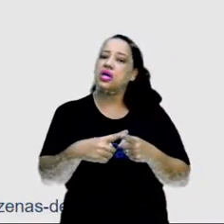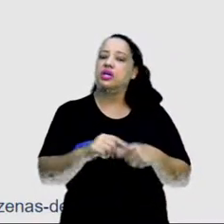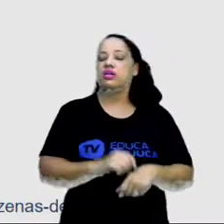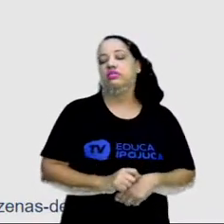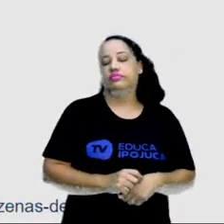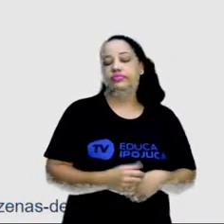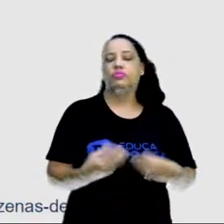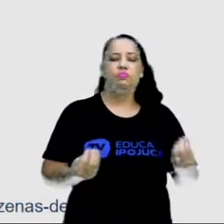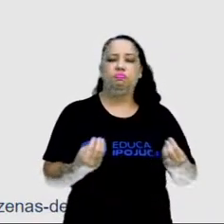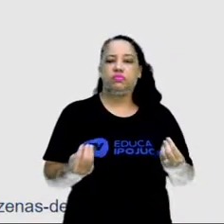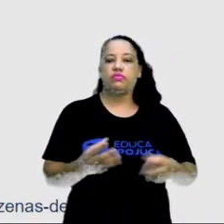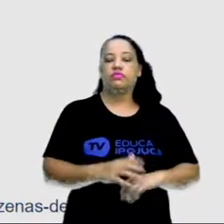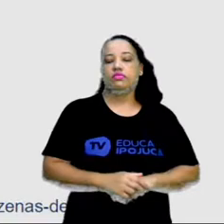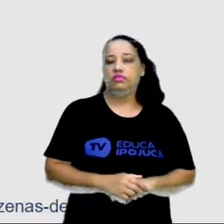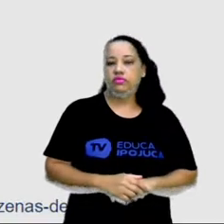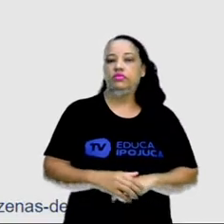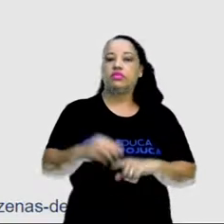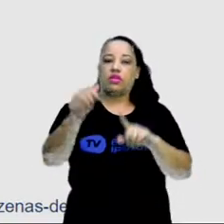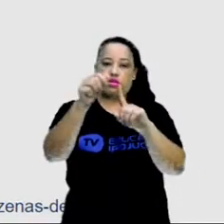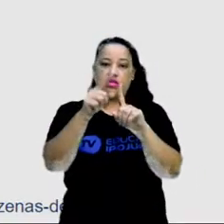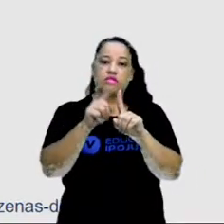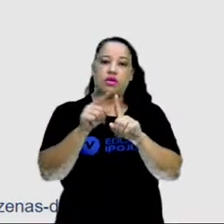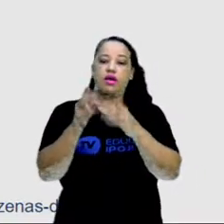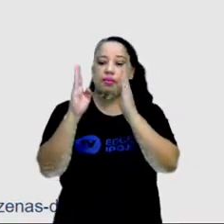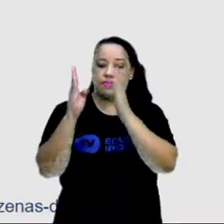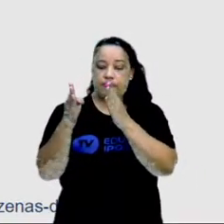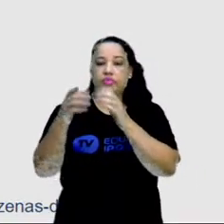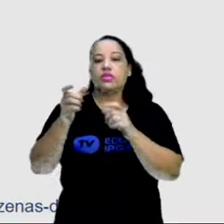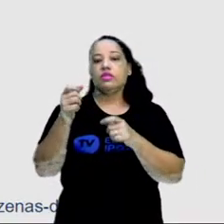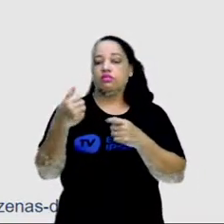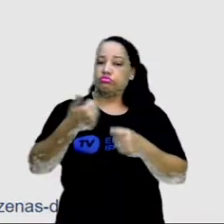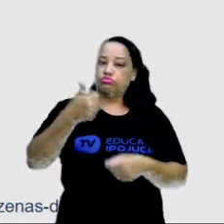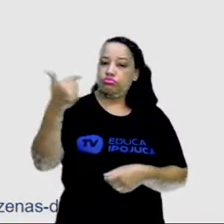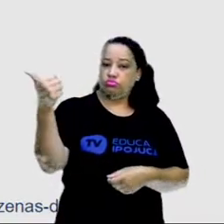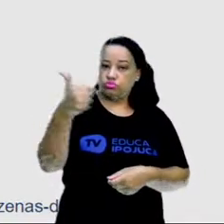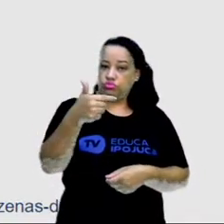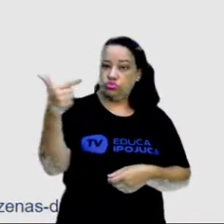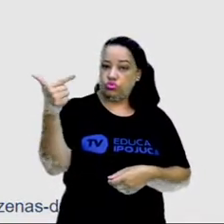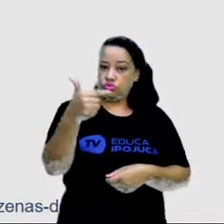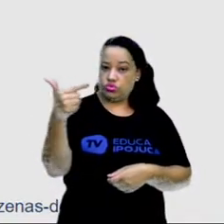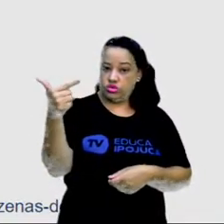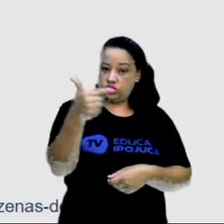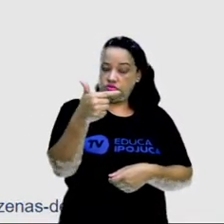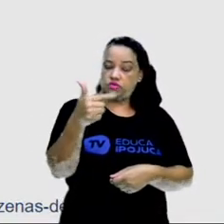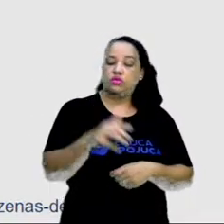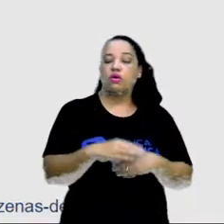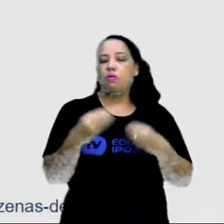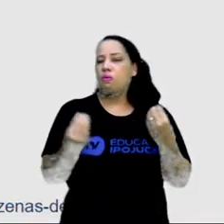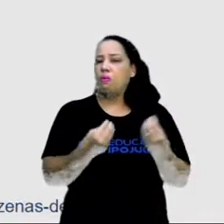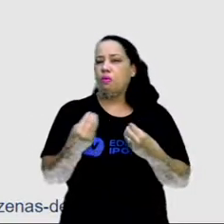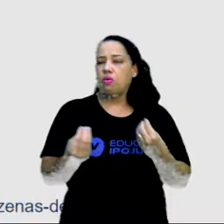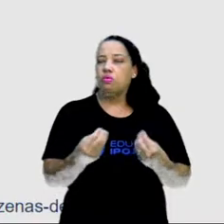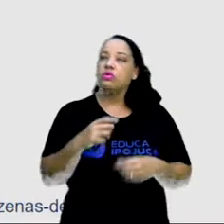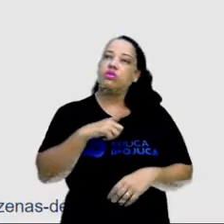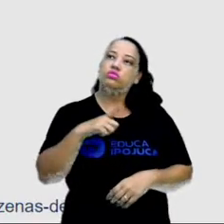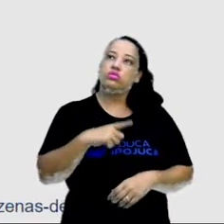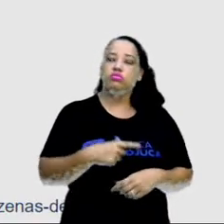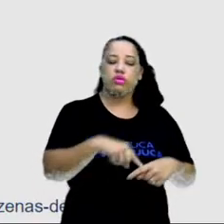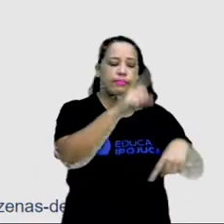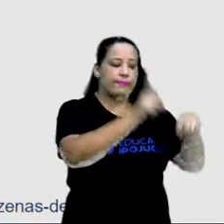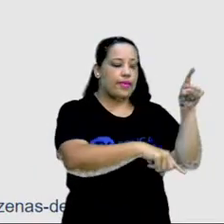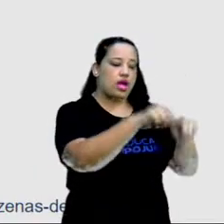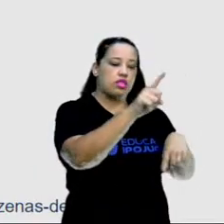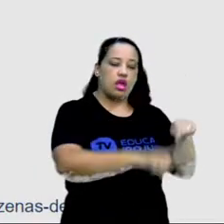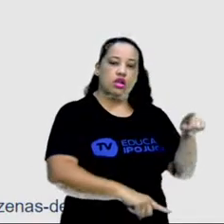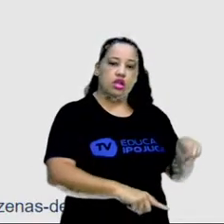assim? A primeira ordem quer dizer a unidade, 222. Você tem 222 produtos.